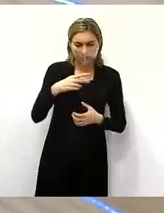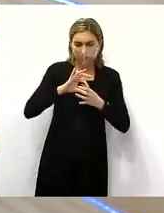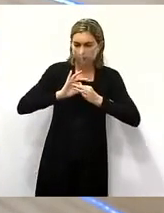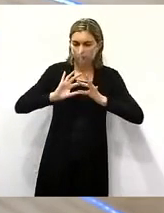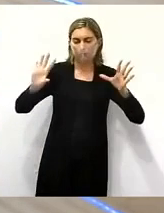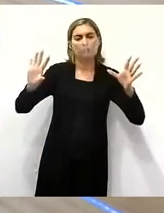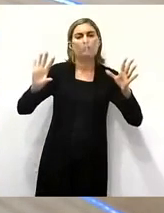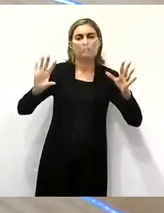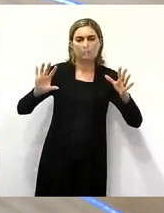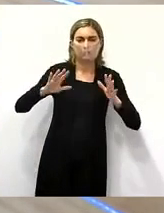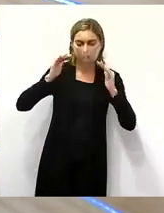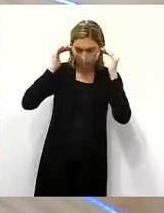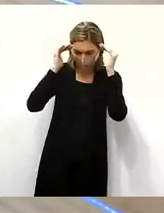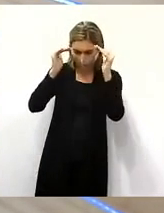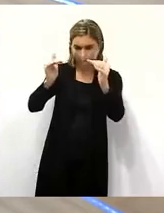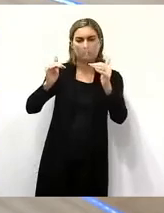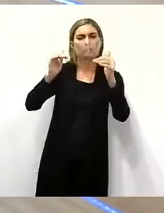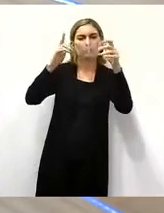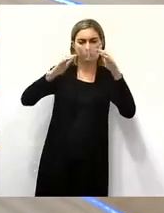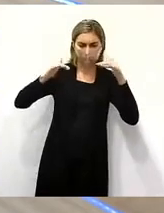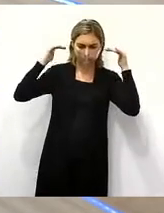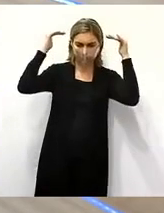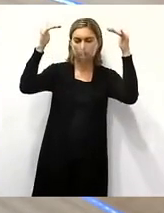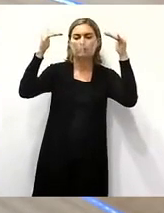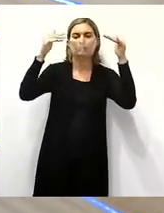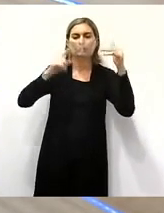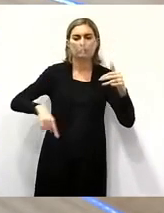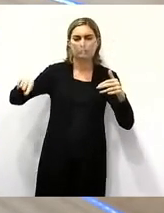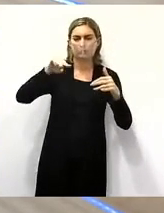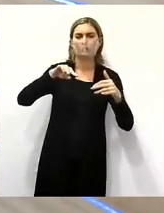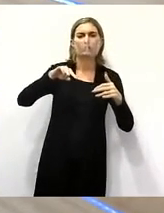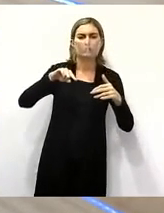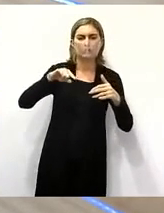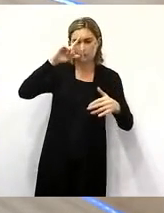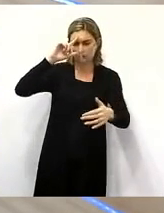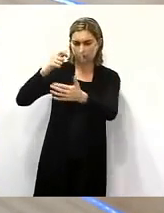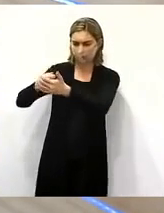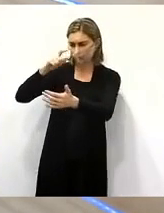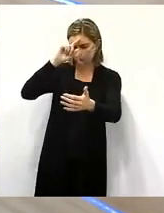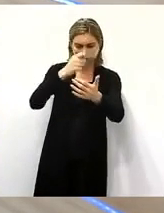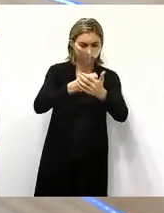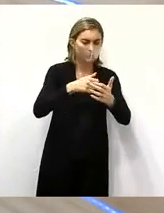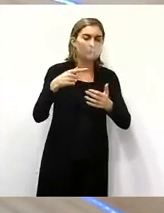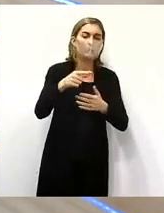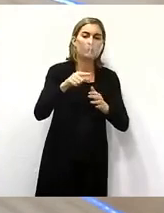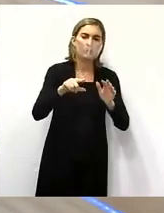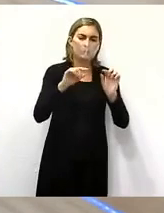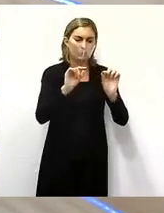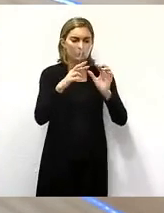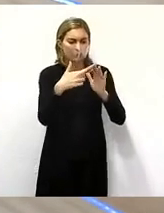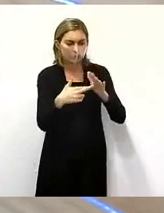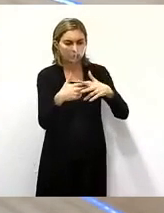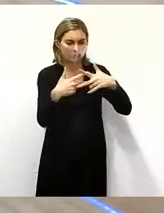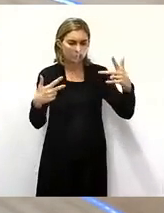nos submetemos a esse soberano, não é? Que, digamos, decide quais são os caminhos, não é,